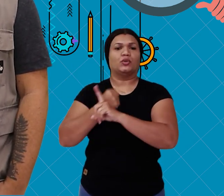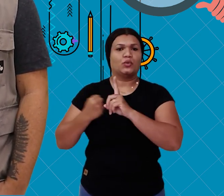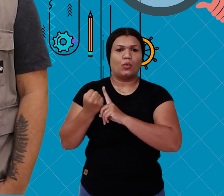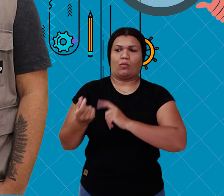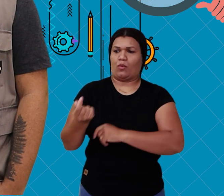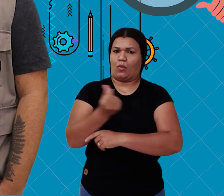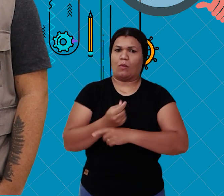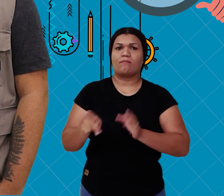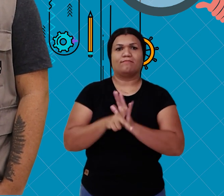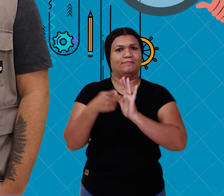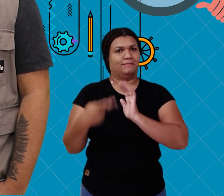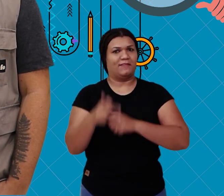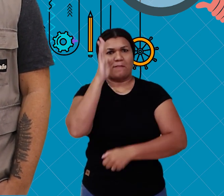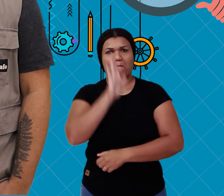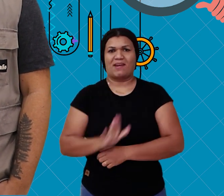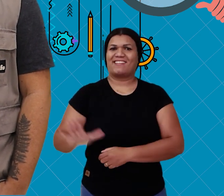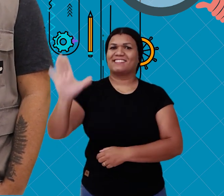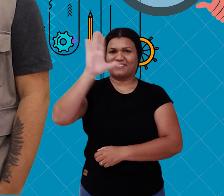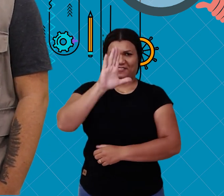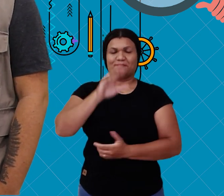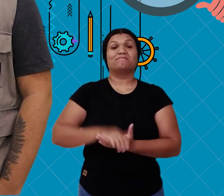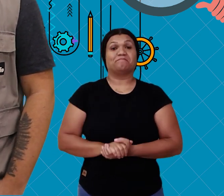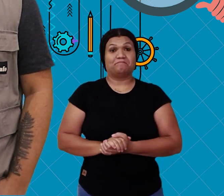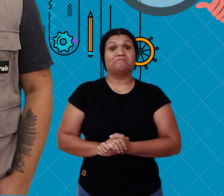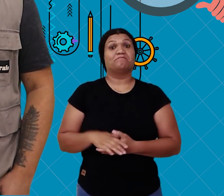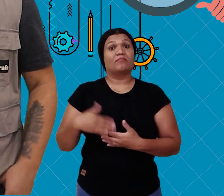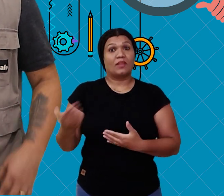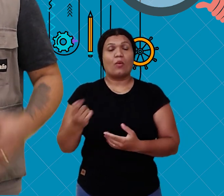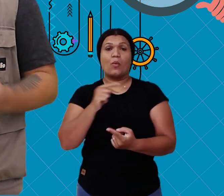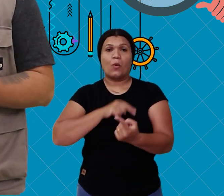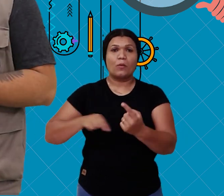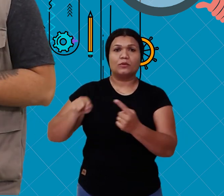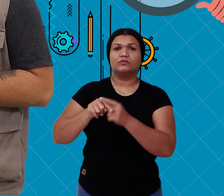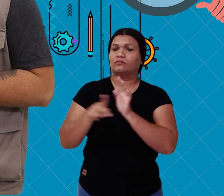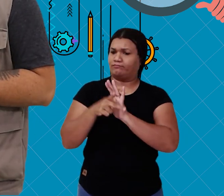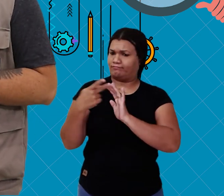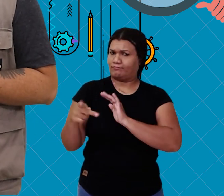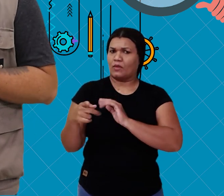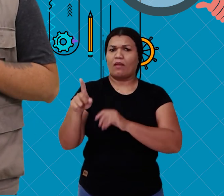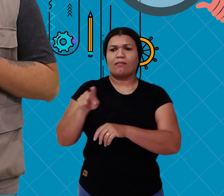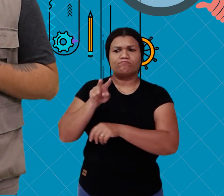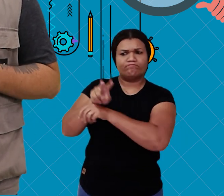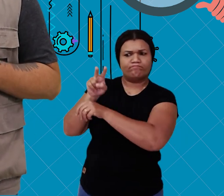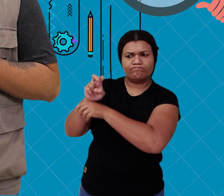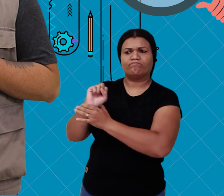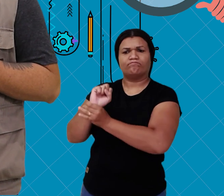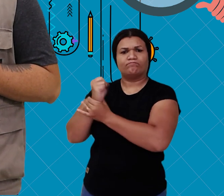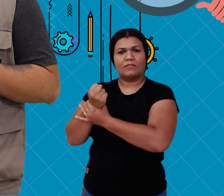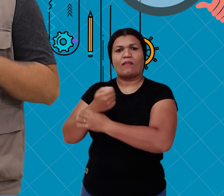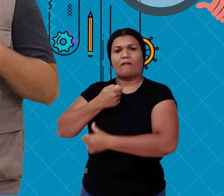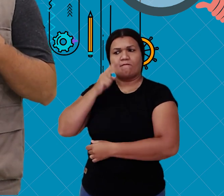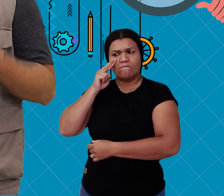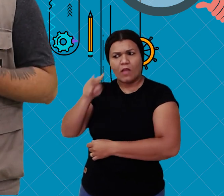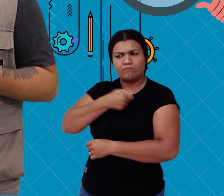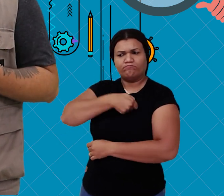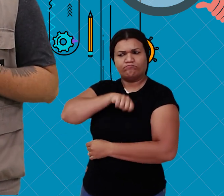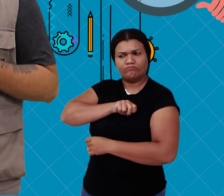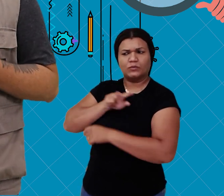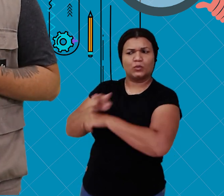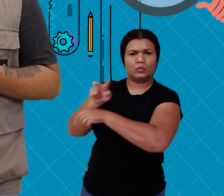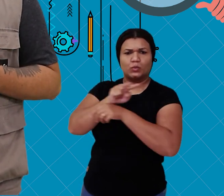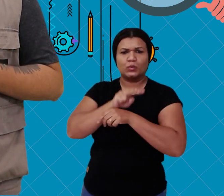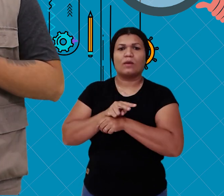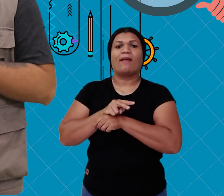desenvolvimento socioeconômico do país. Isso mesmo, é a finalidade do IPHAN preservar, proteger,